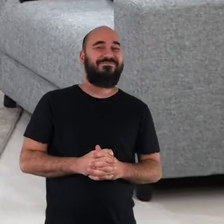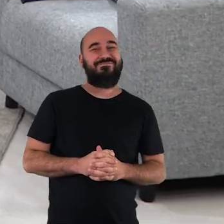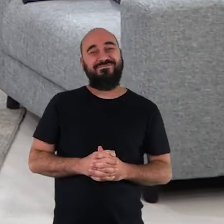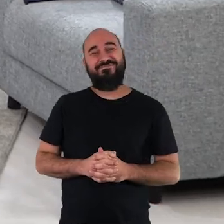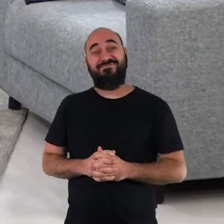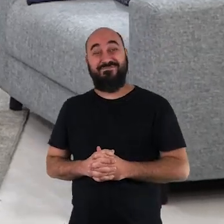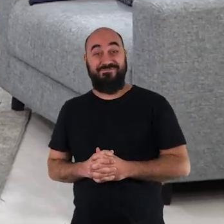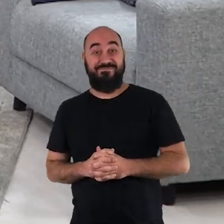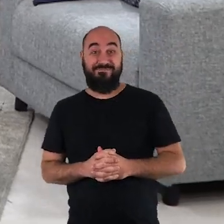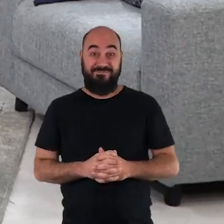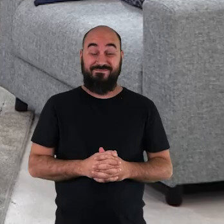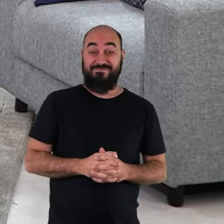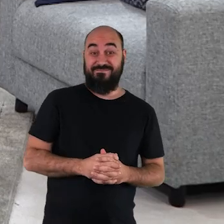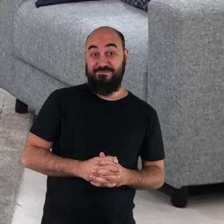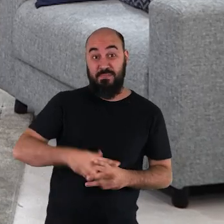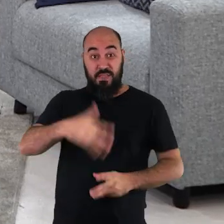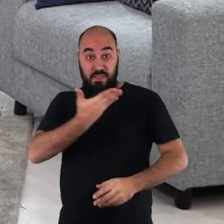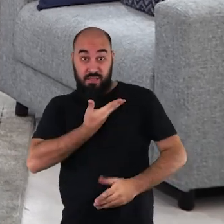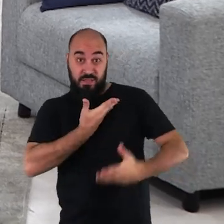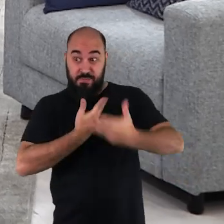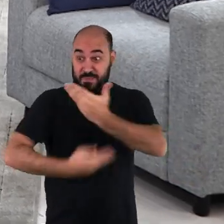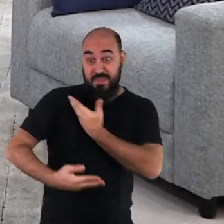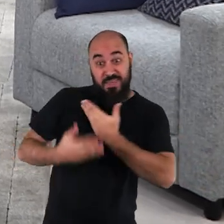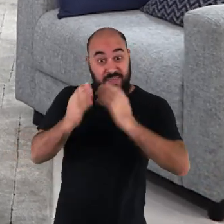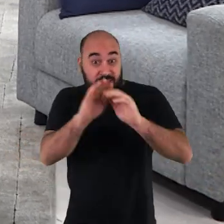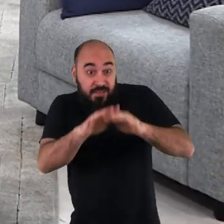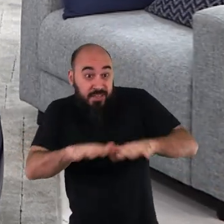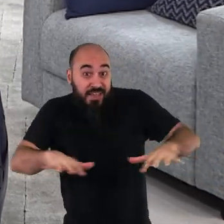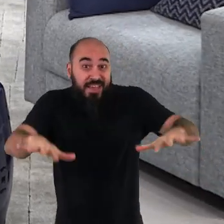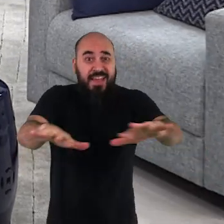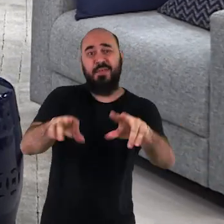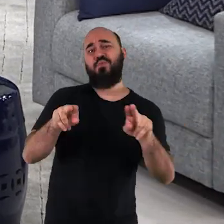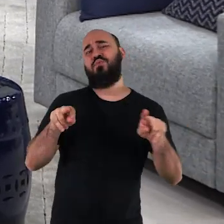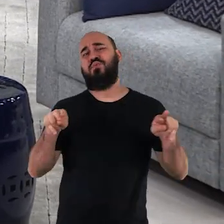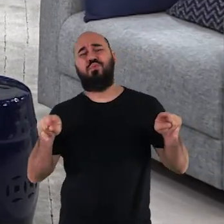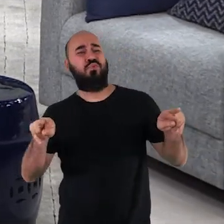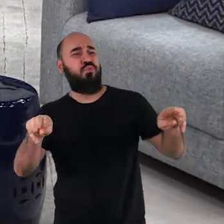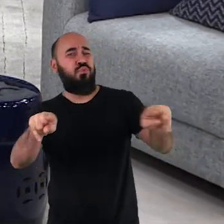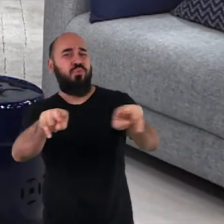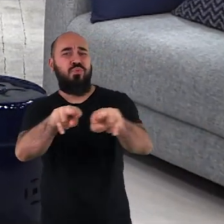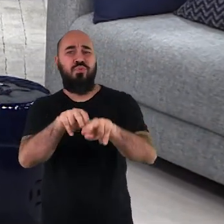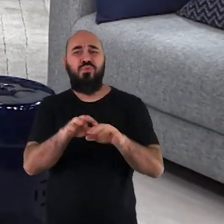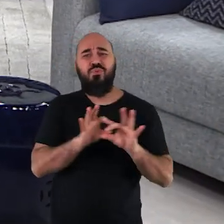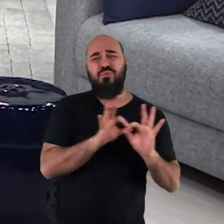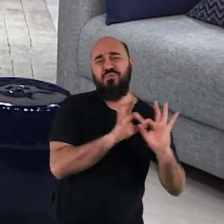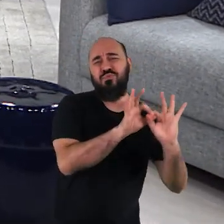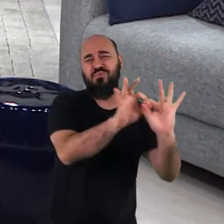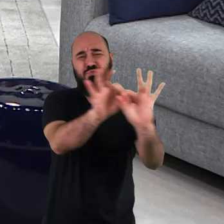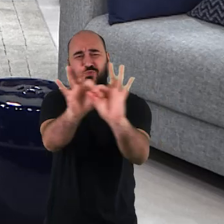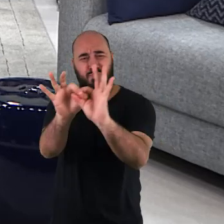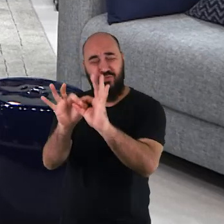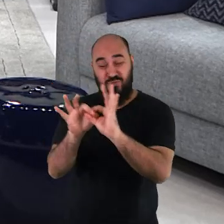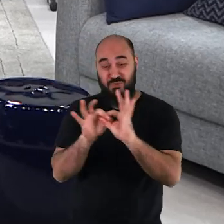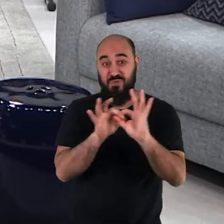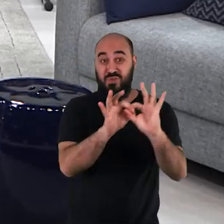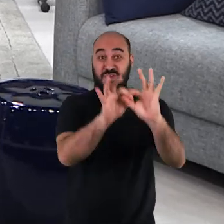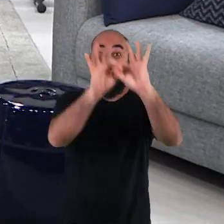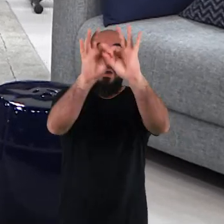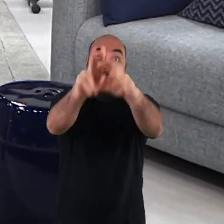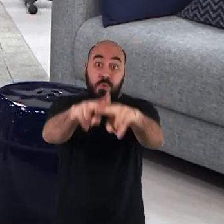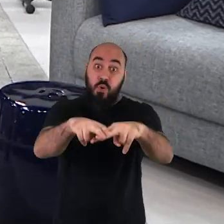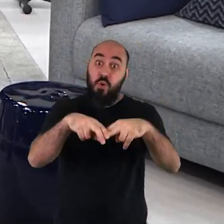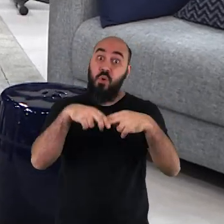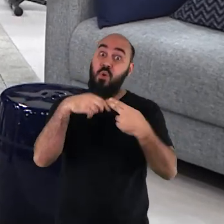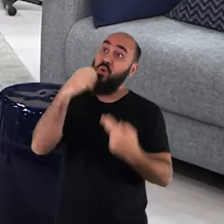parará. Por amigos e irmãos, pela luz do puro